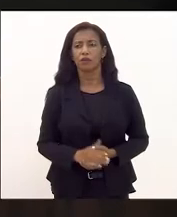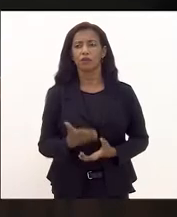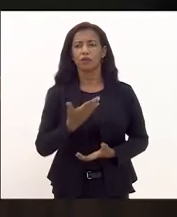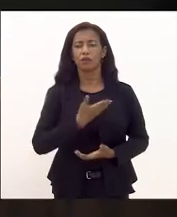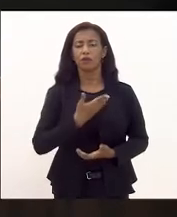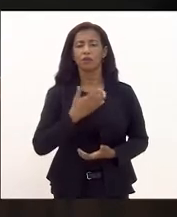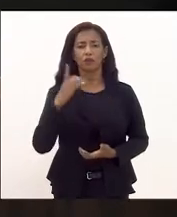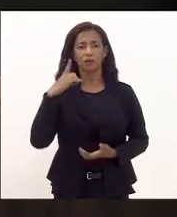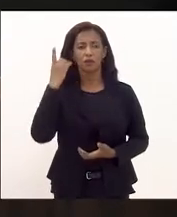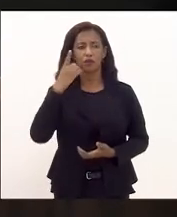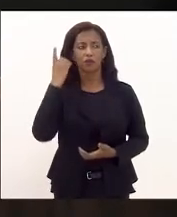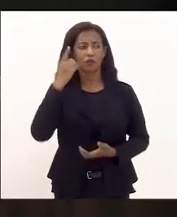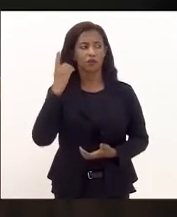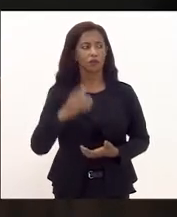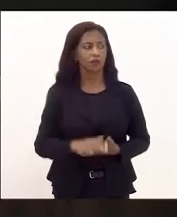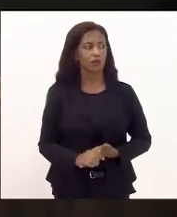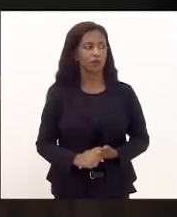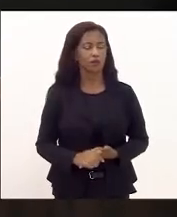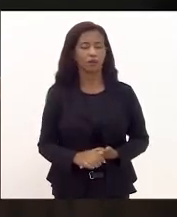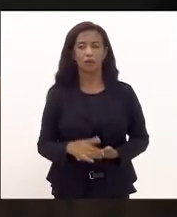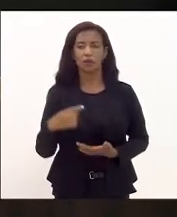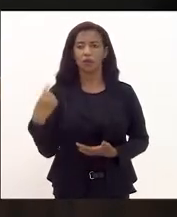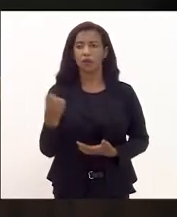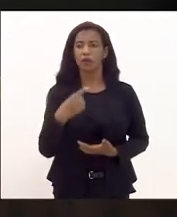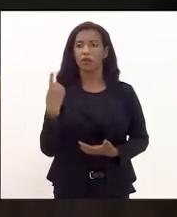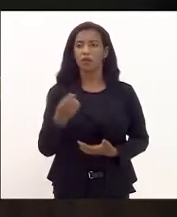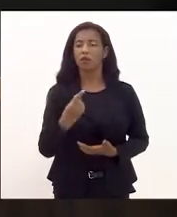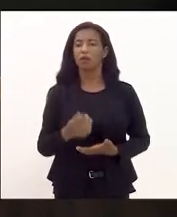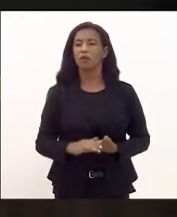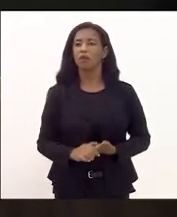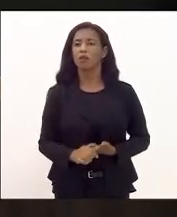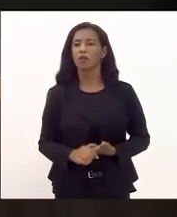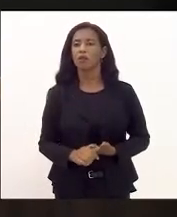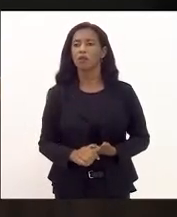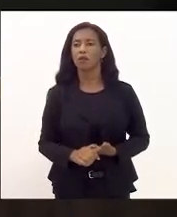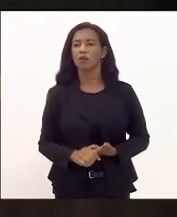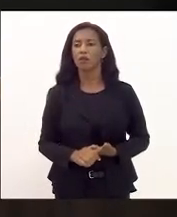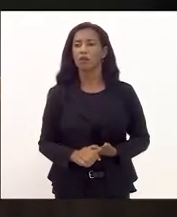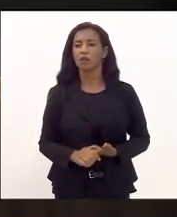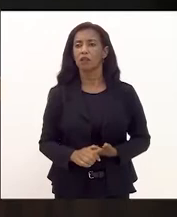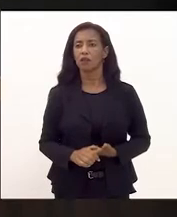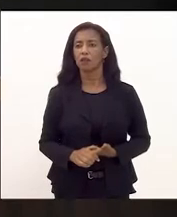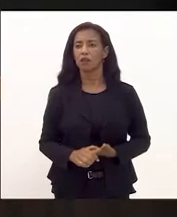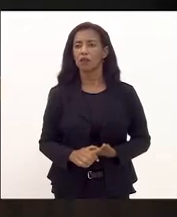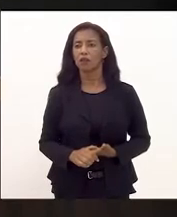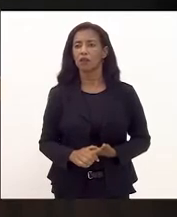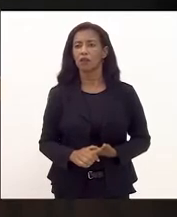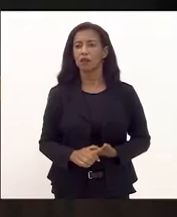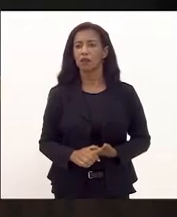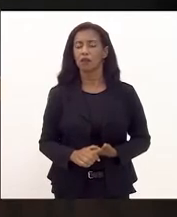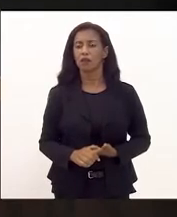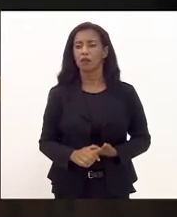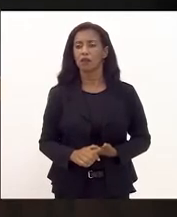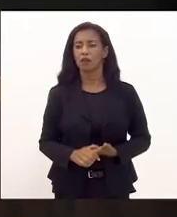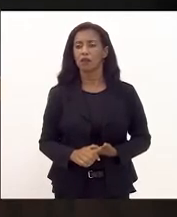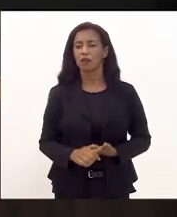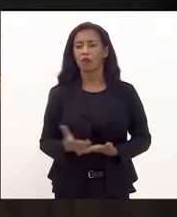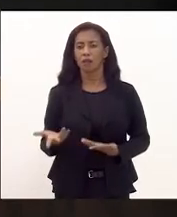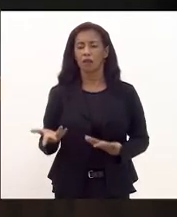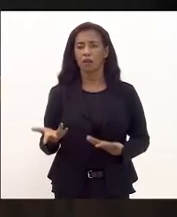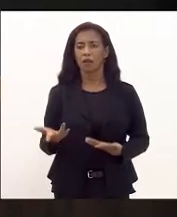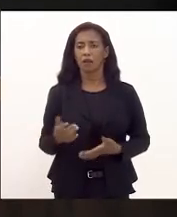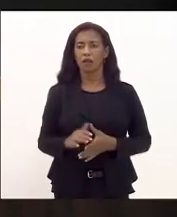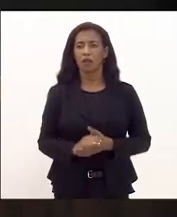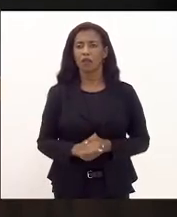Fazer um convite aos colegas deputados, que nós vamos, estamos integrando e assumimos, substituindo a deputada Alana